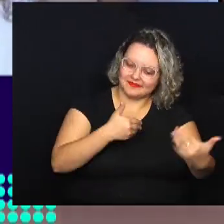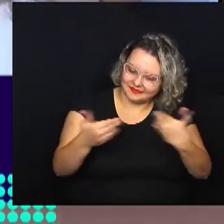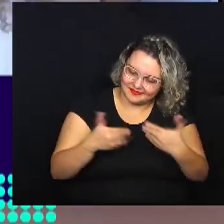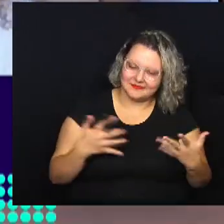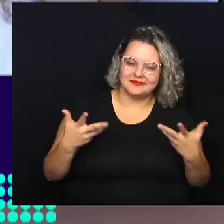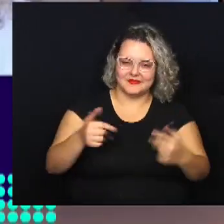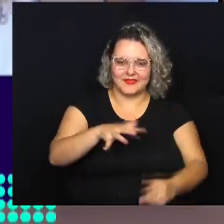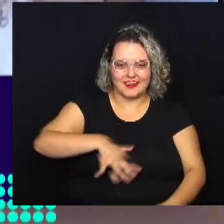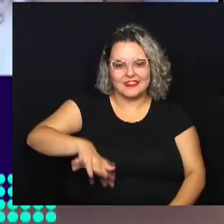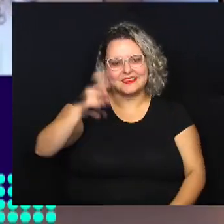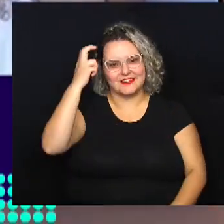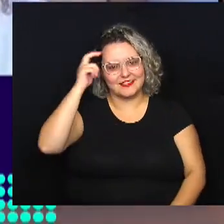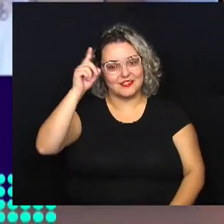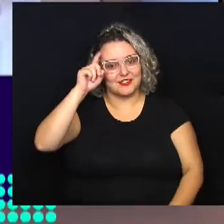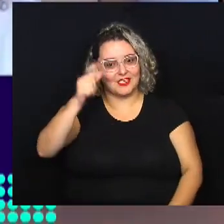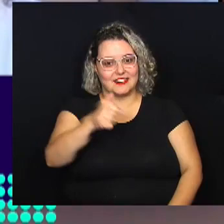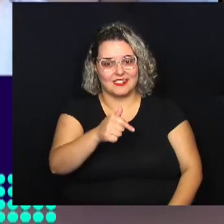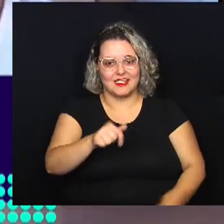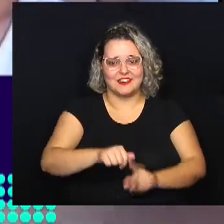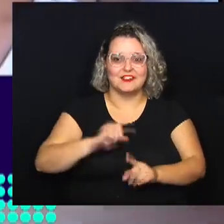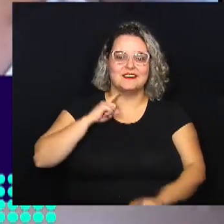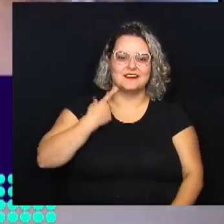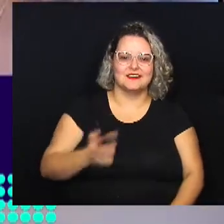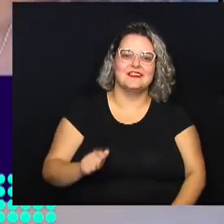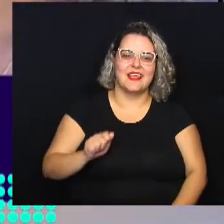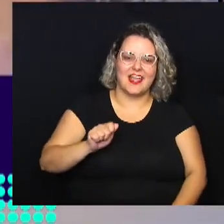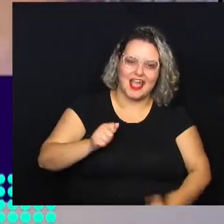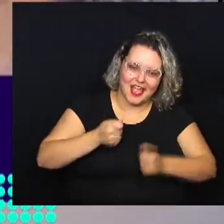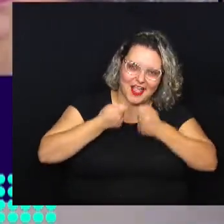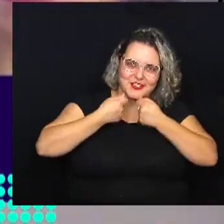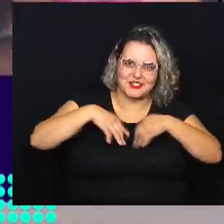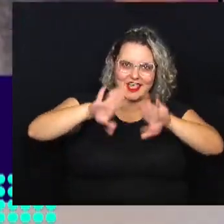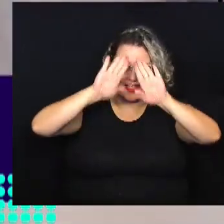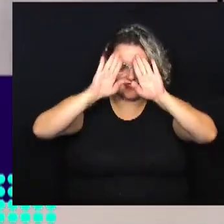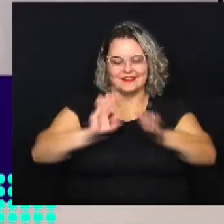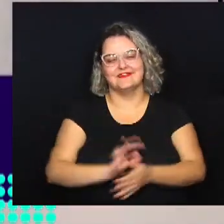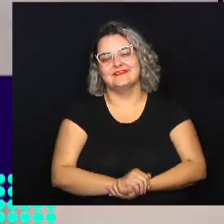em Campinas, dia 7 de maio. Axé, meu povo!